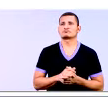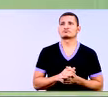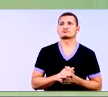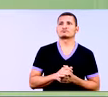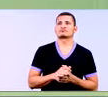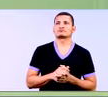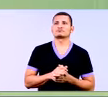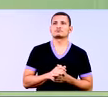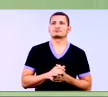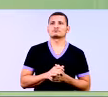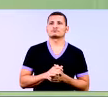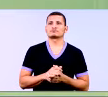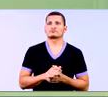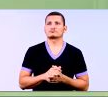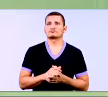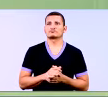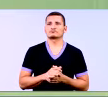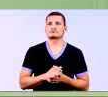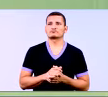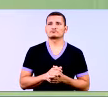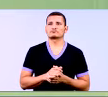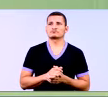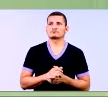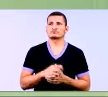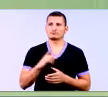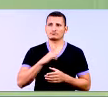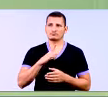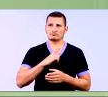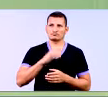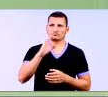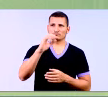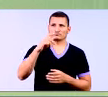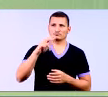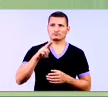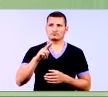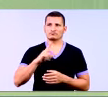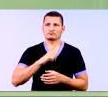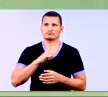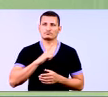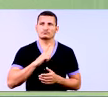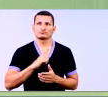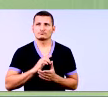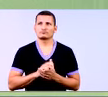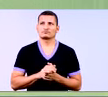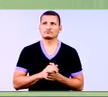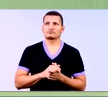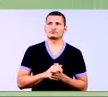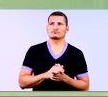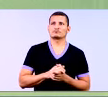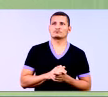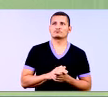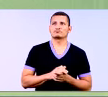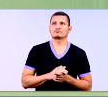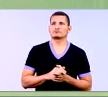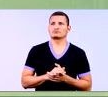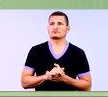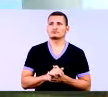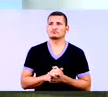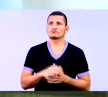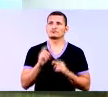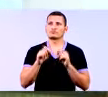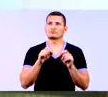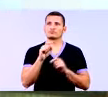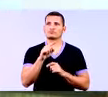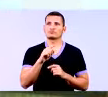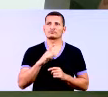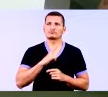dentro. Ah, eu tenho processadores, Fábio, né, professor Thiago? Eu tenho quad-core, dual-core, core 2 dual, e aí o que é isso, Fábio?